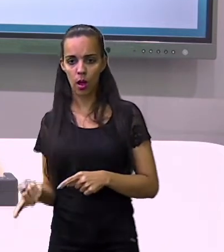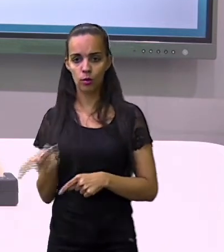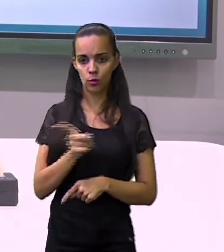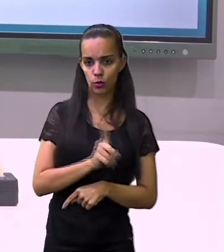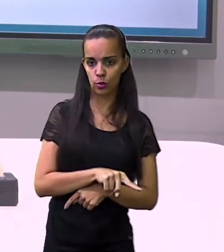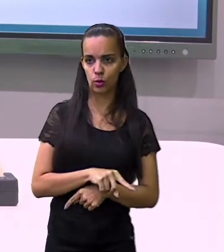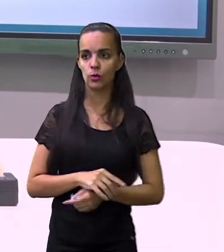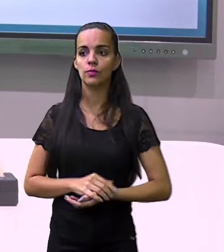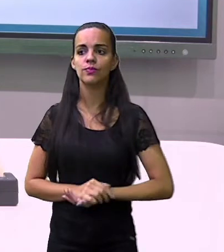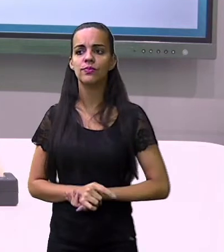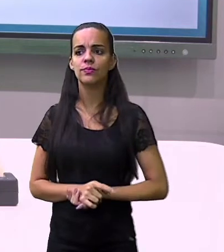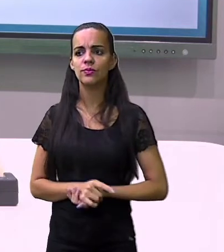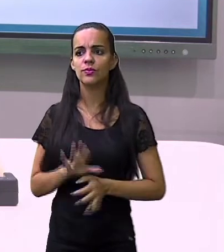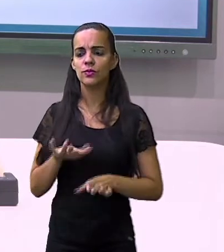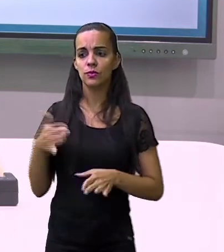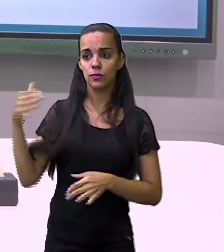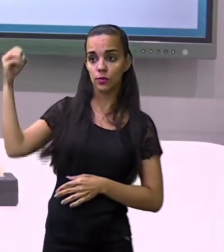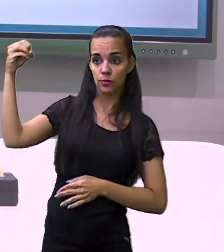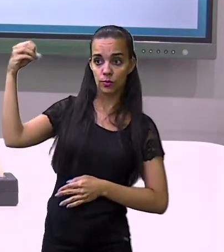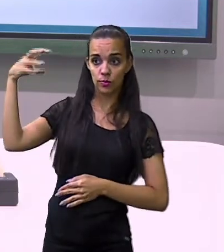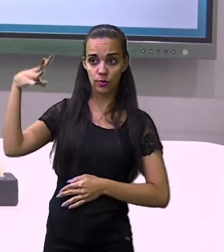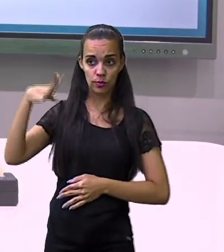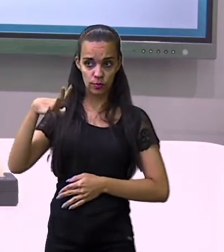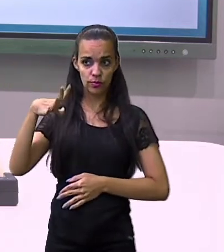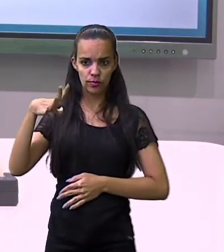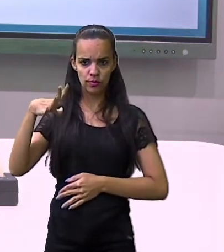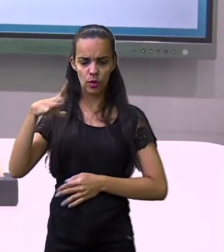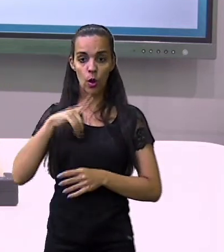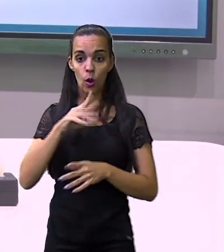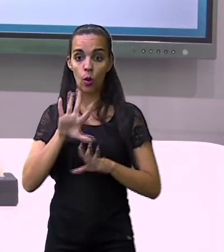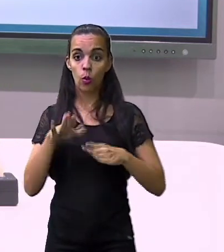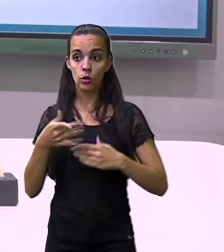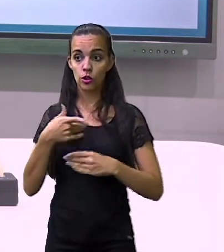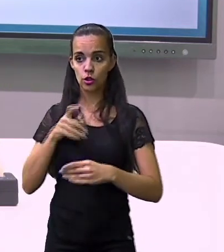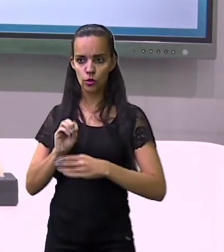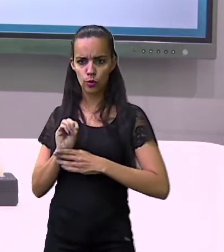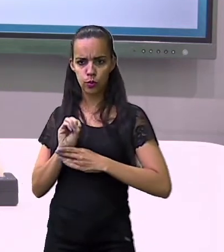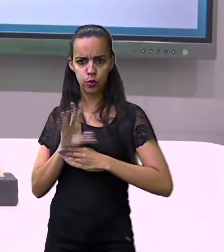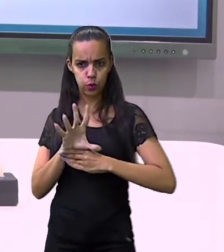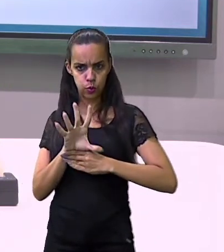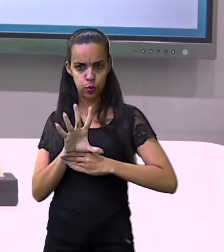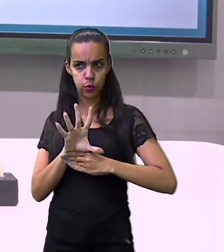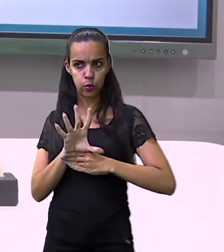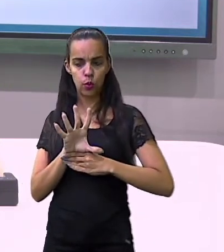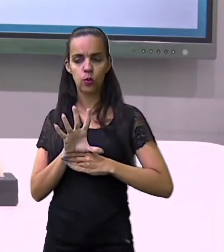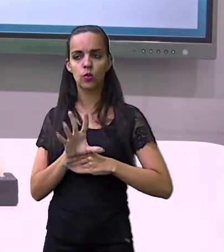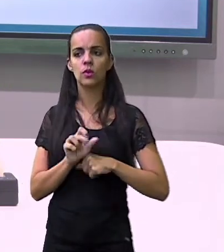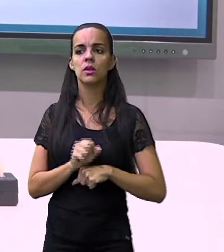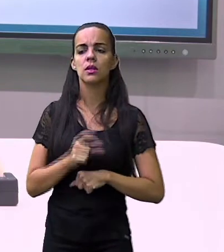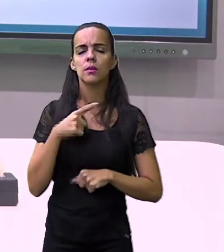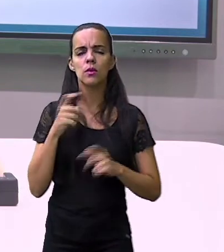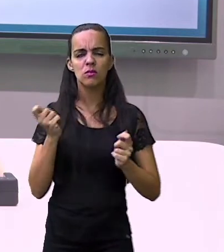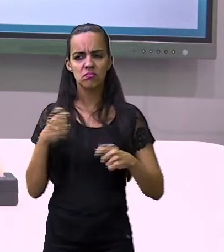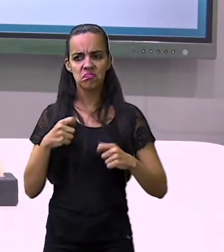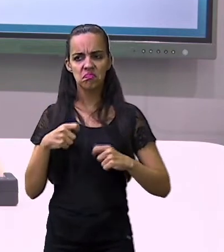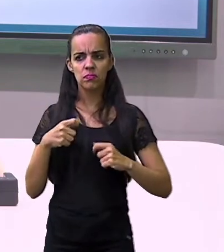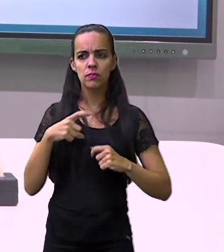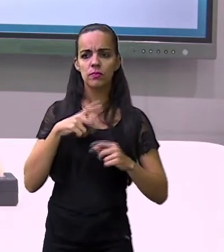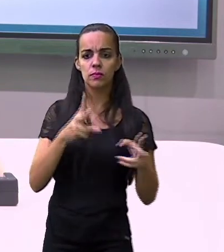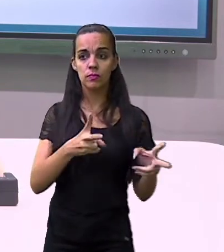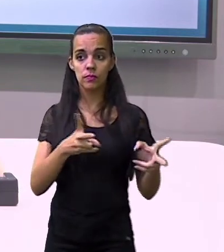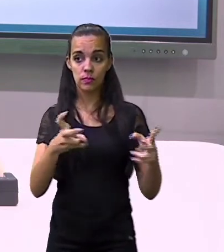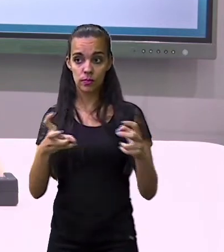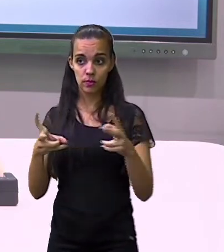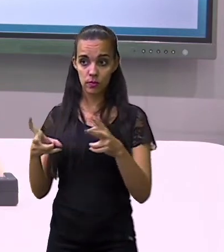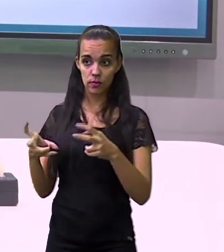Ok? Então, quando a luz ela é posicionada em diferentes posições, nós podemos perceber